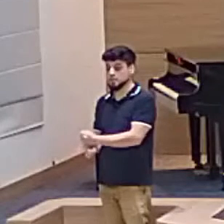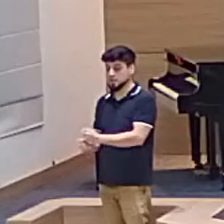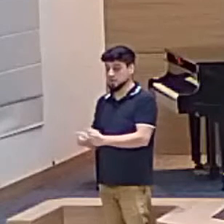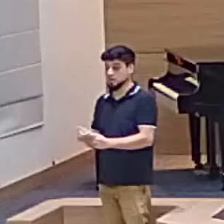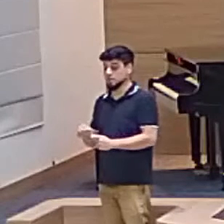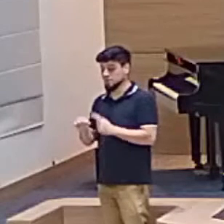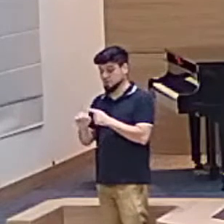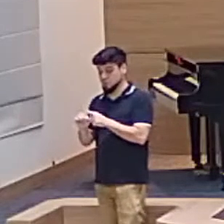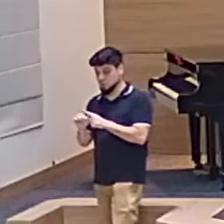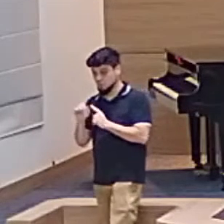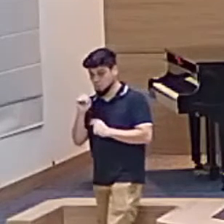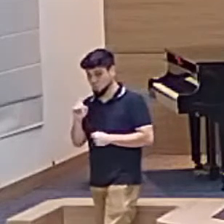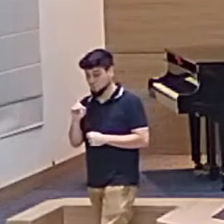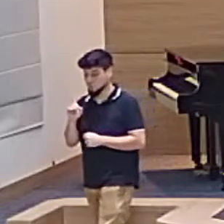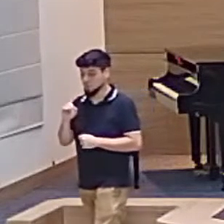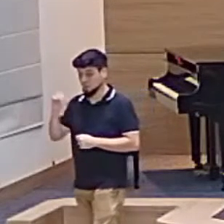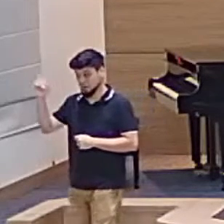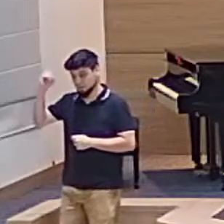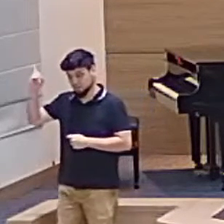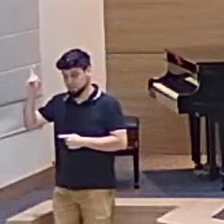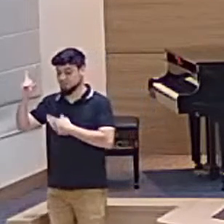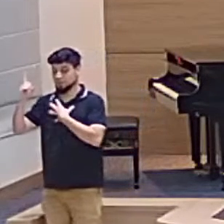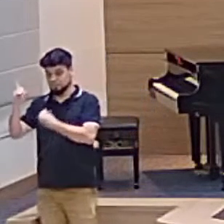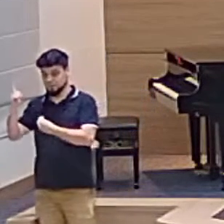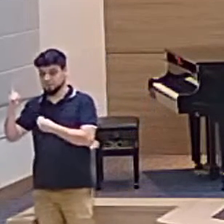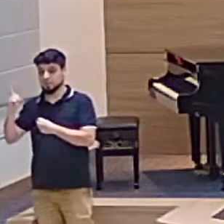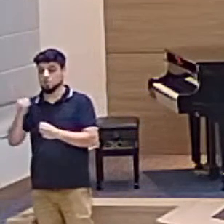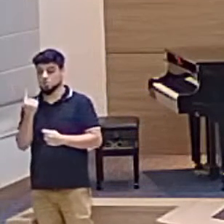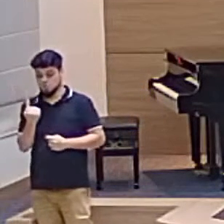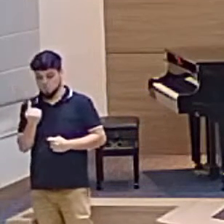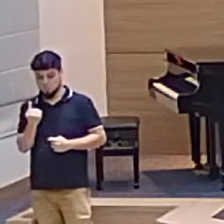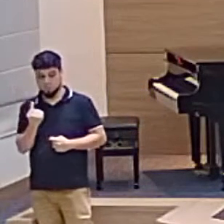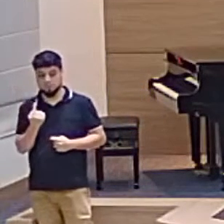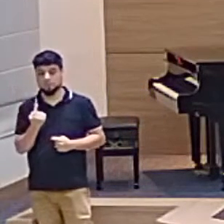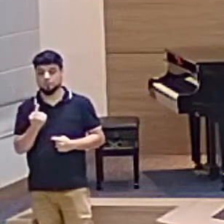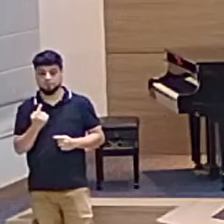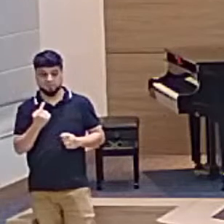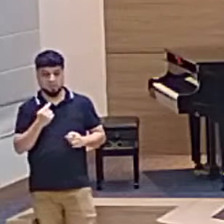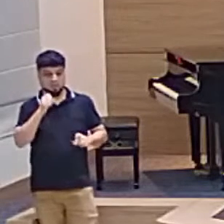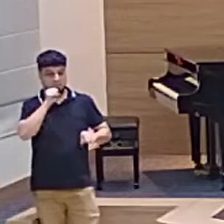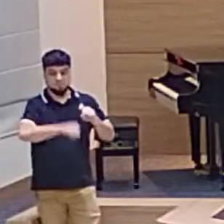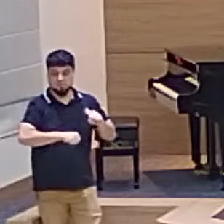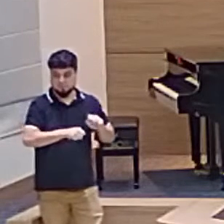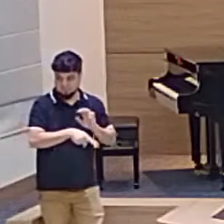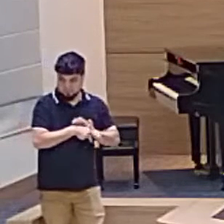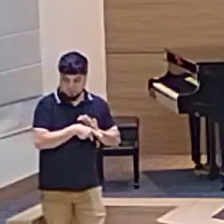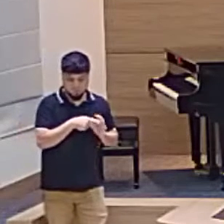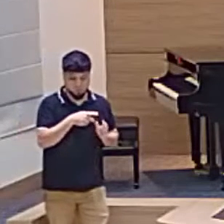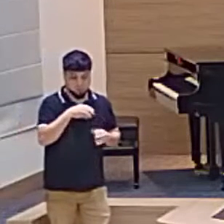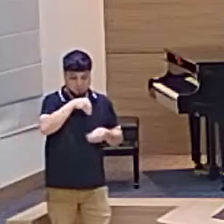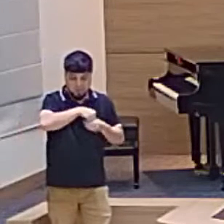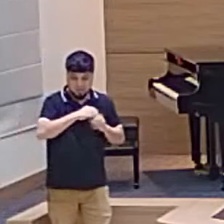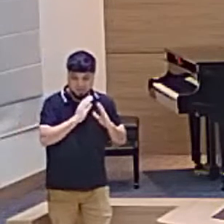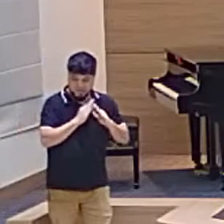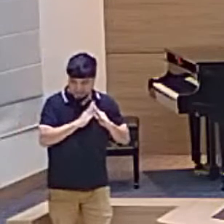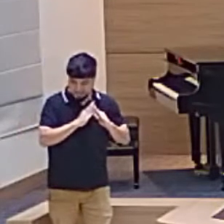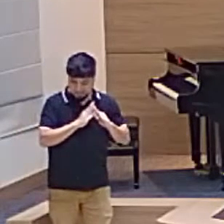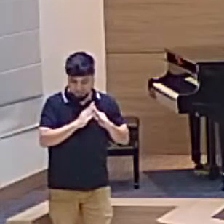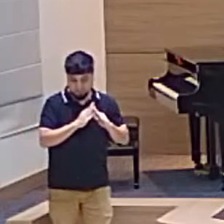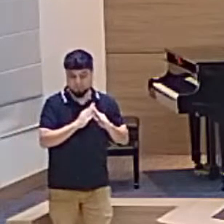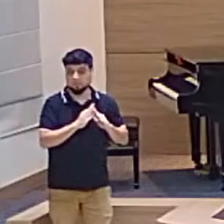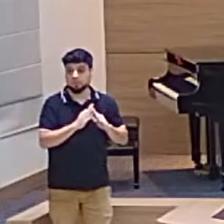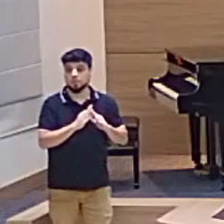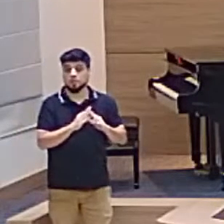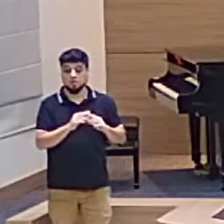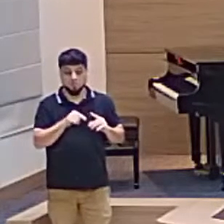um homem segundo o coração de Deus nós já temos um incesto o abuso uma